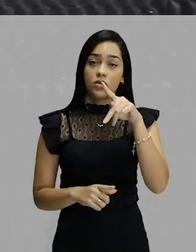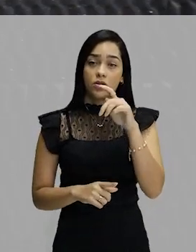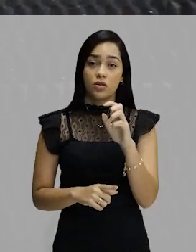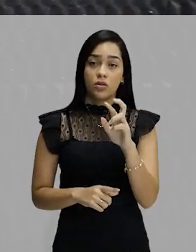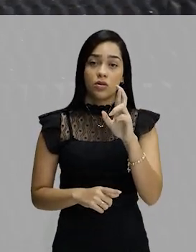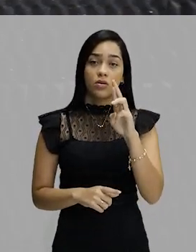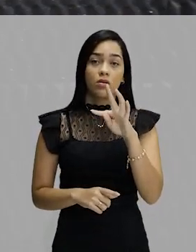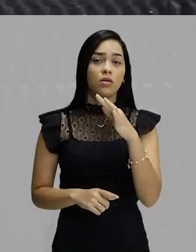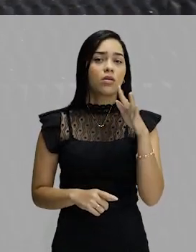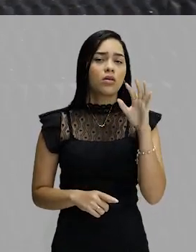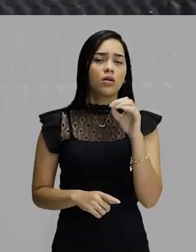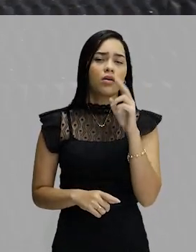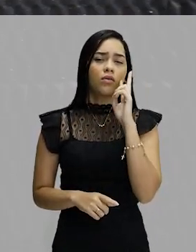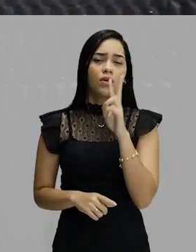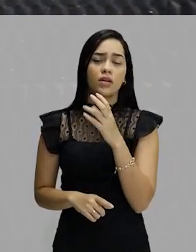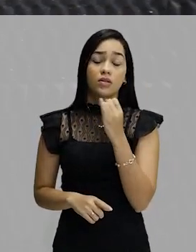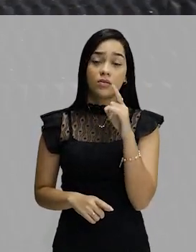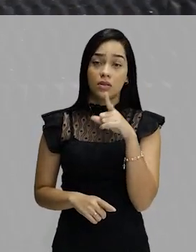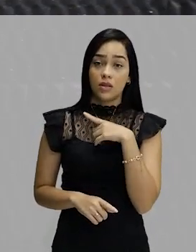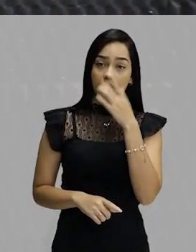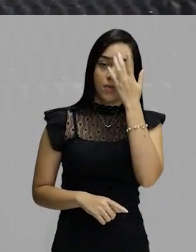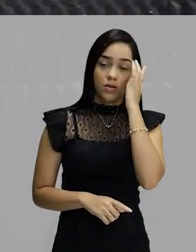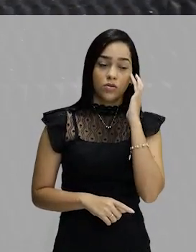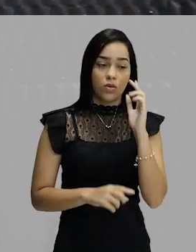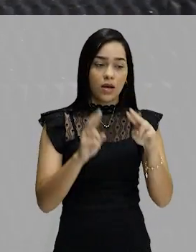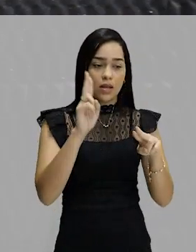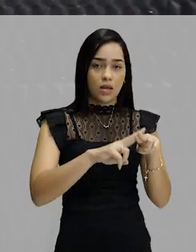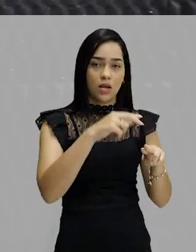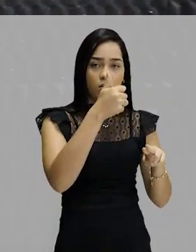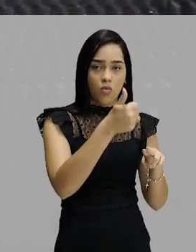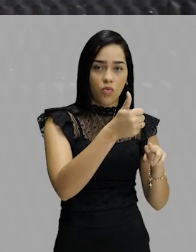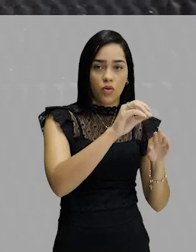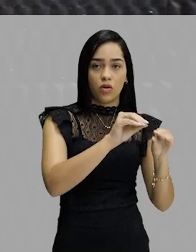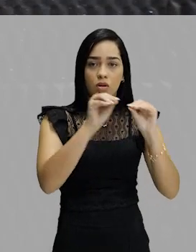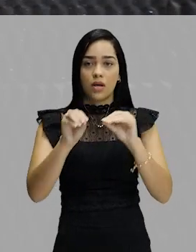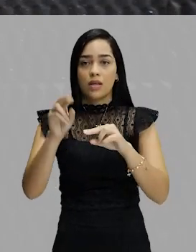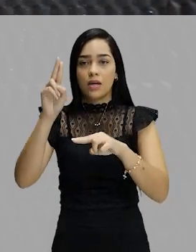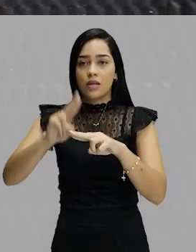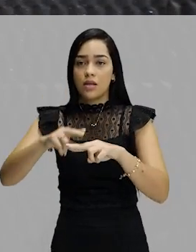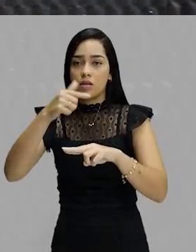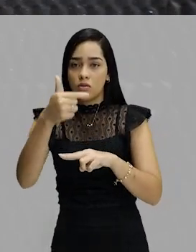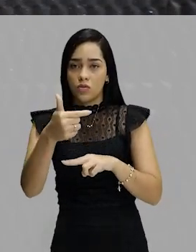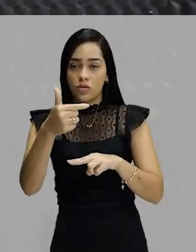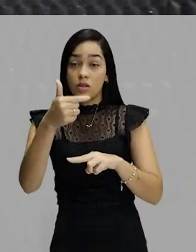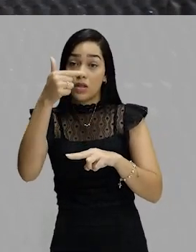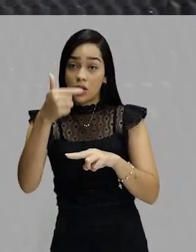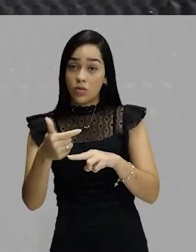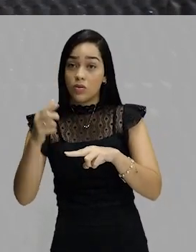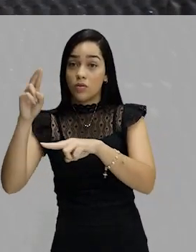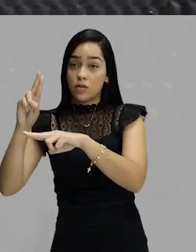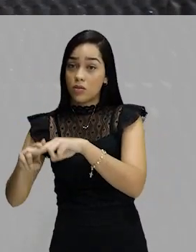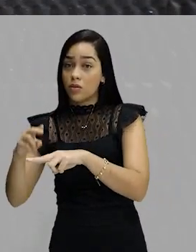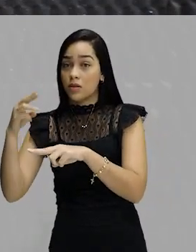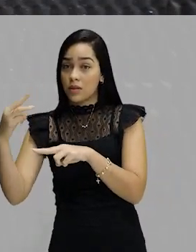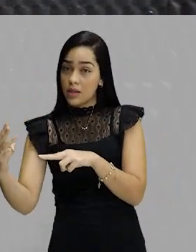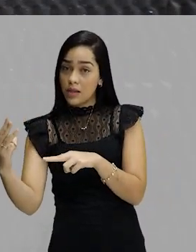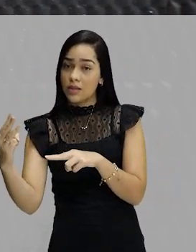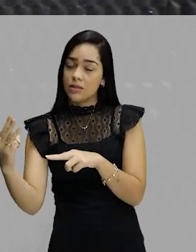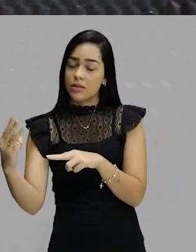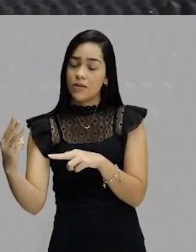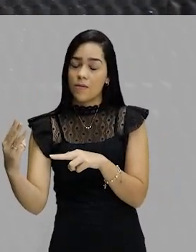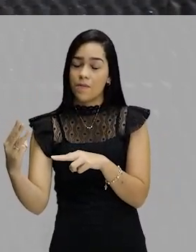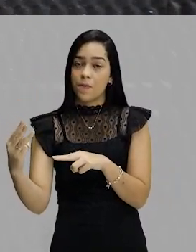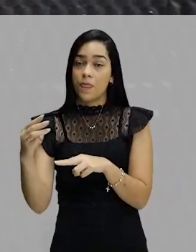permutação. Porque, veja, se você pegar a pessoa da cadeira 1 e colocar na cadeira 2, o da cadeira 2 passar para a cadeira